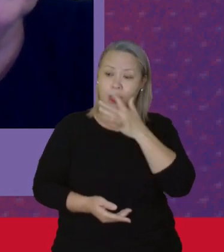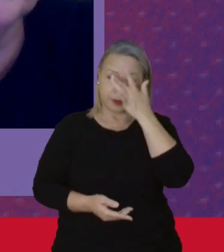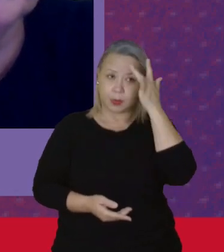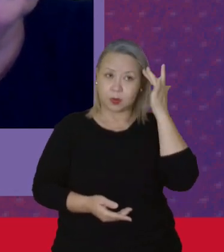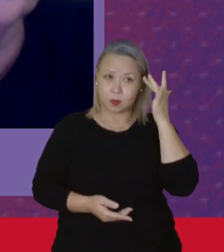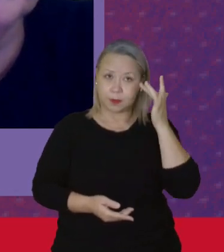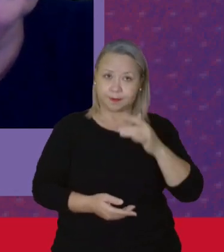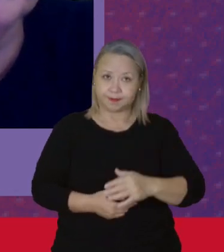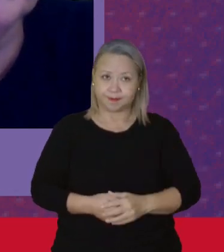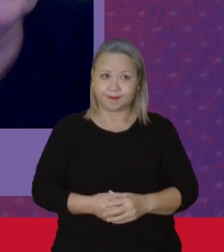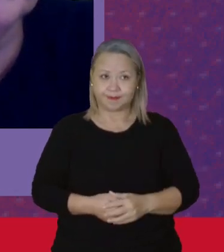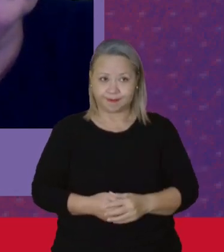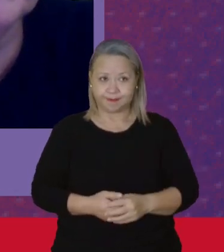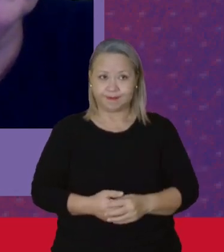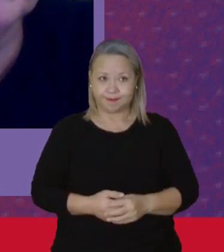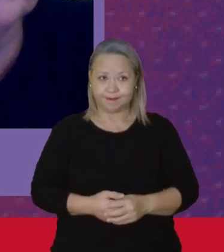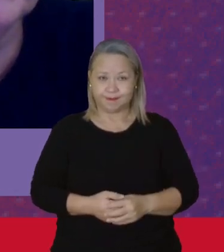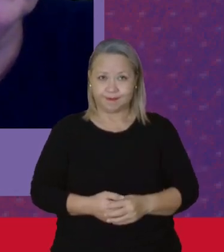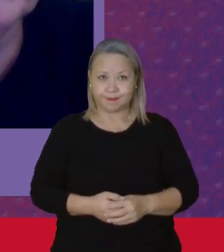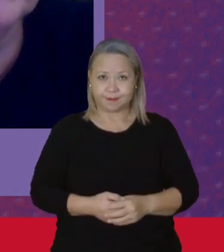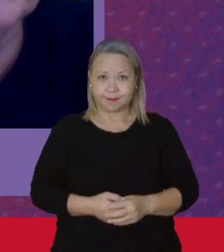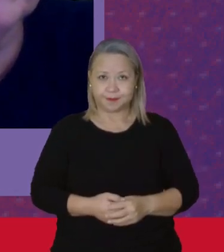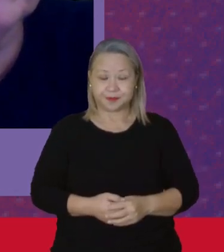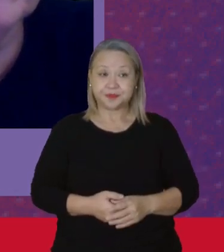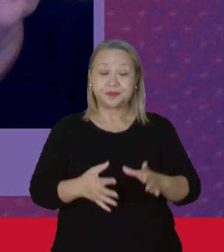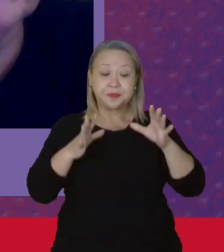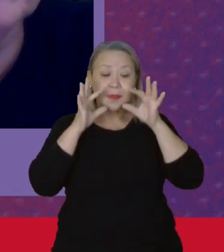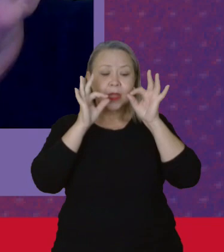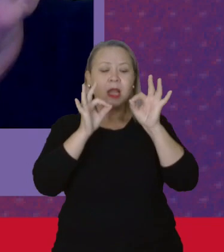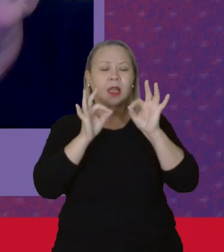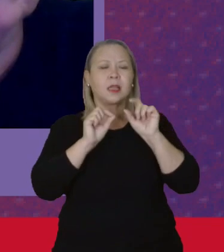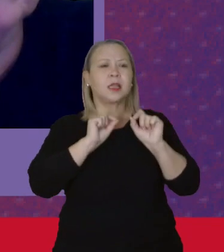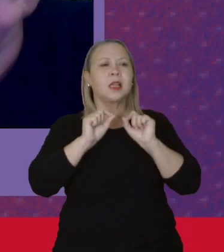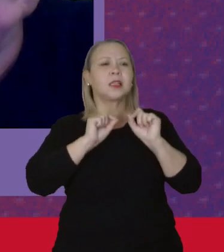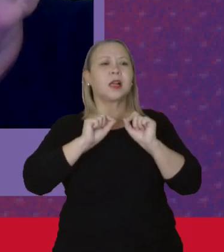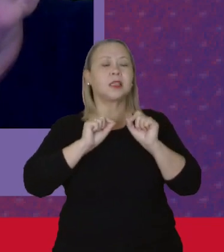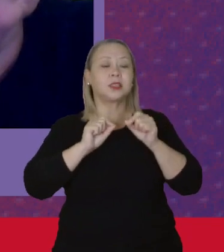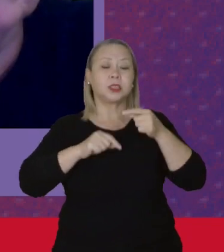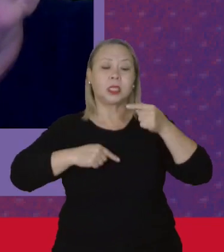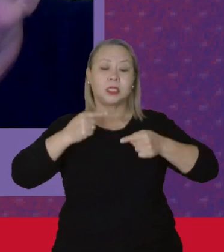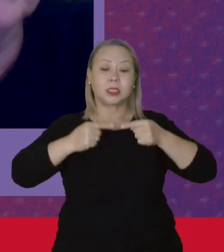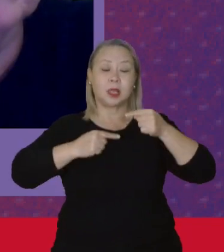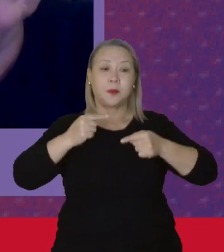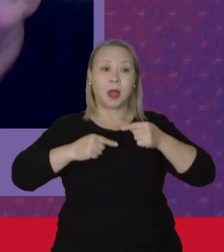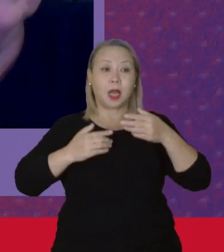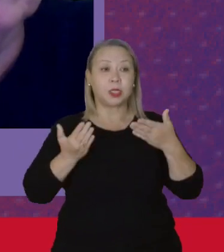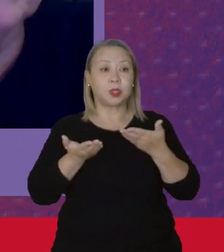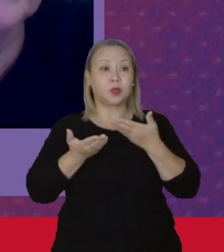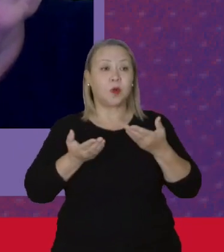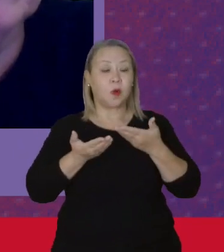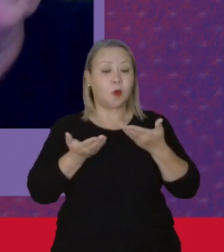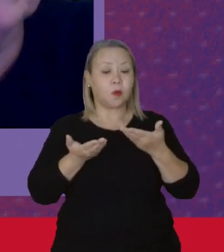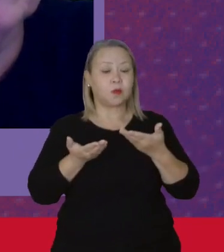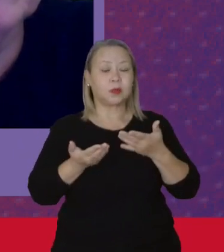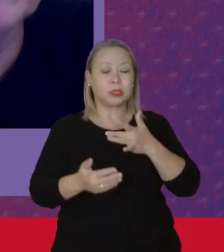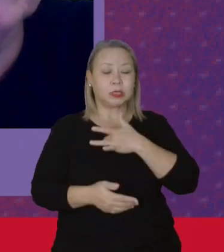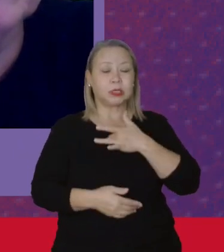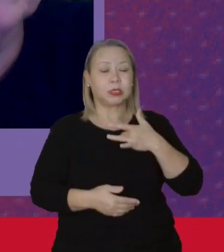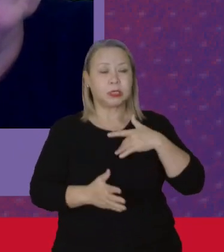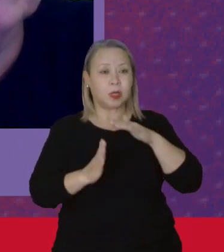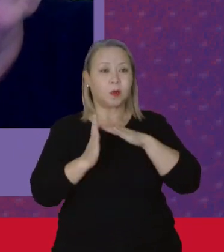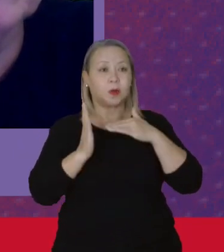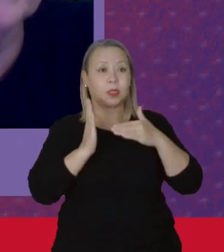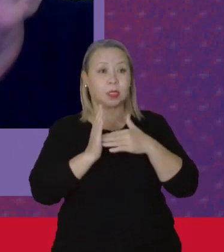É mais ou menos isso. Achei muito interessante que nesse debate de hoje, de Saúde Integral da Mulher